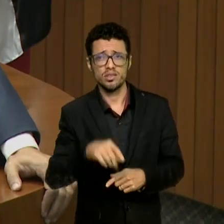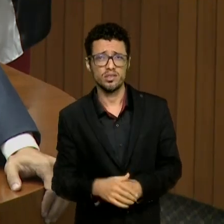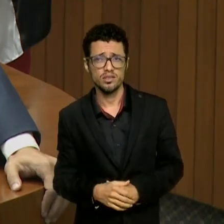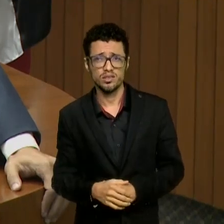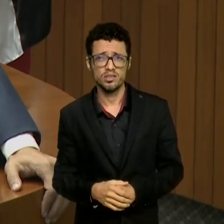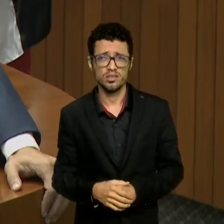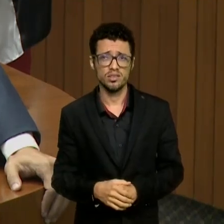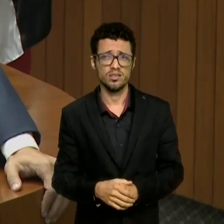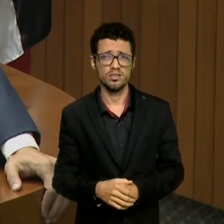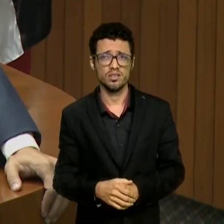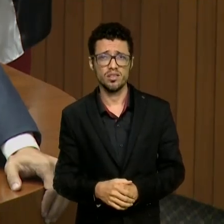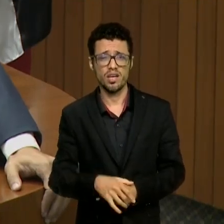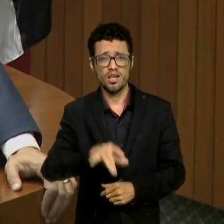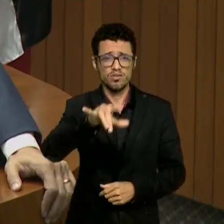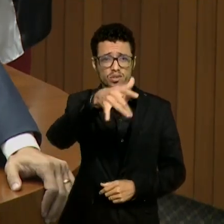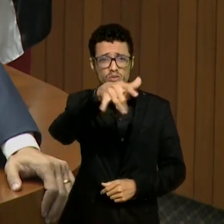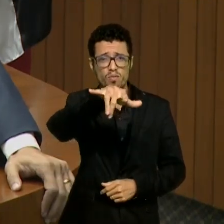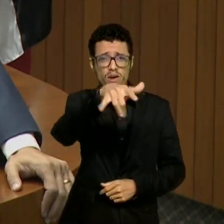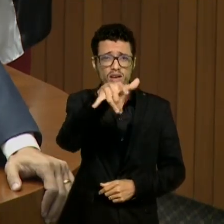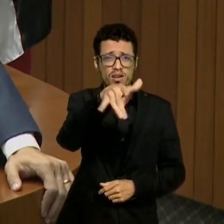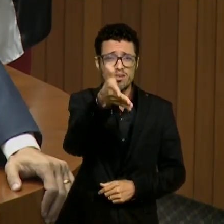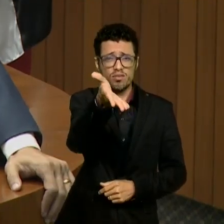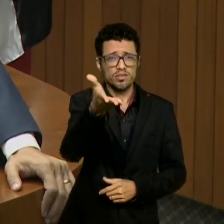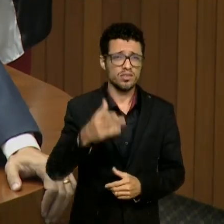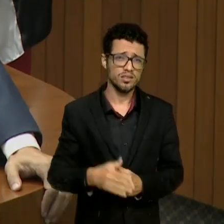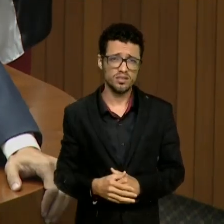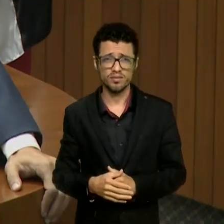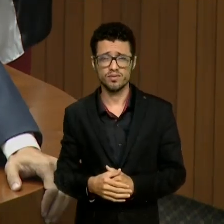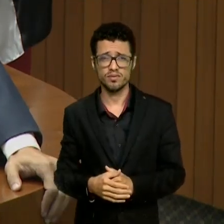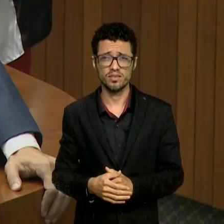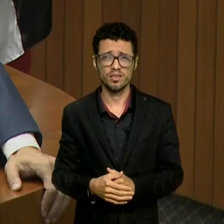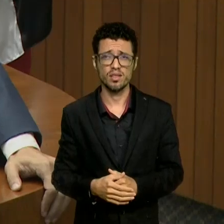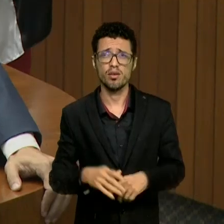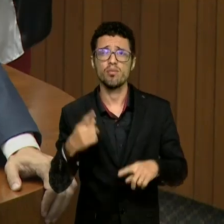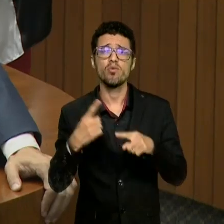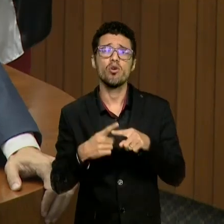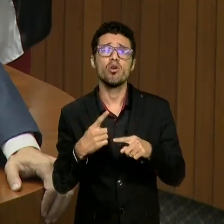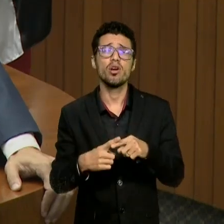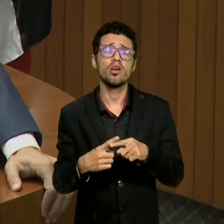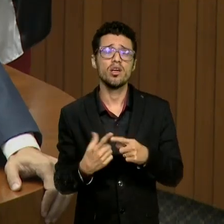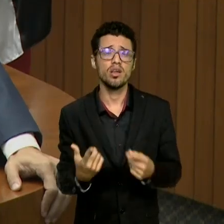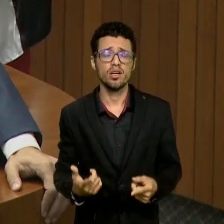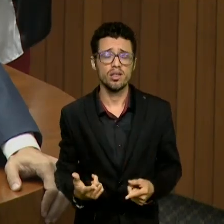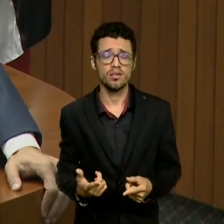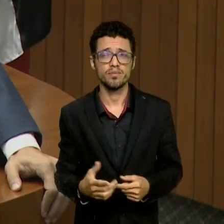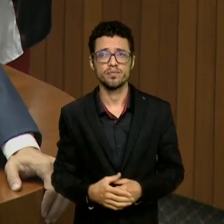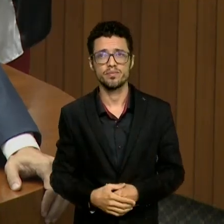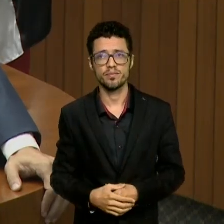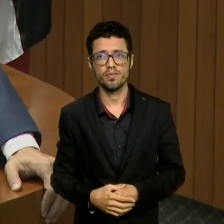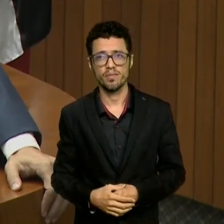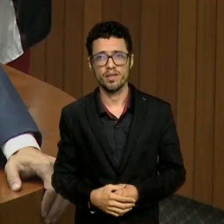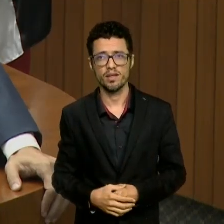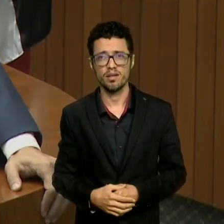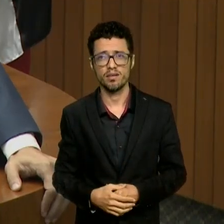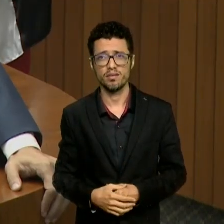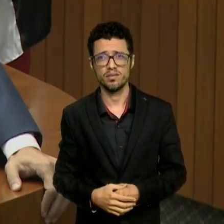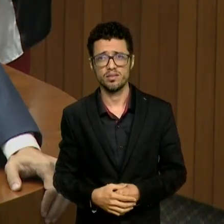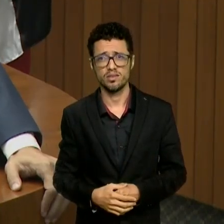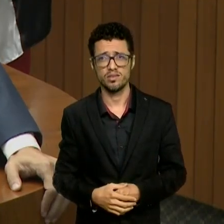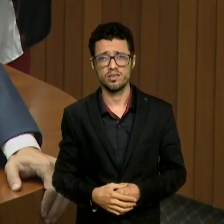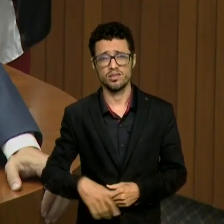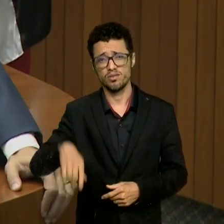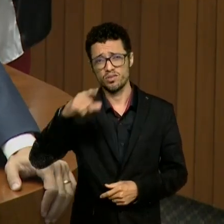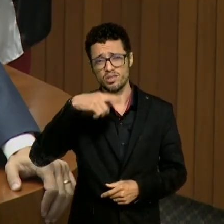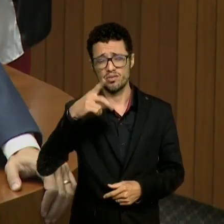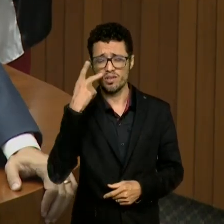no que o ministro Flávio Dino diz. E por que, deputado Otelino, que eu digo bem aqui que o senhor disse que eu tenho obsessão por